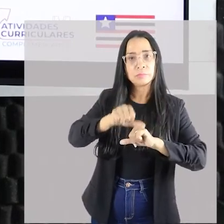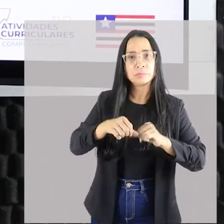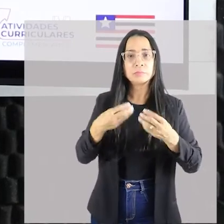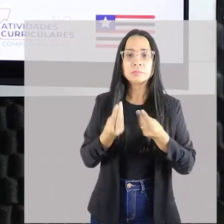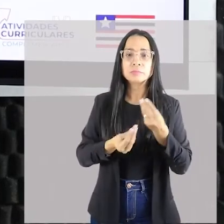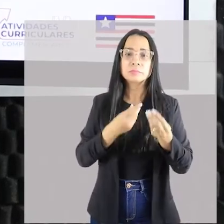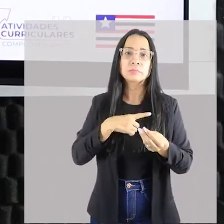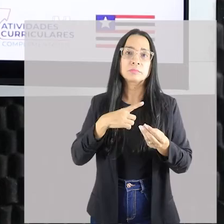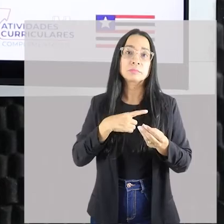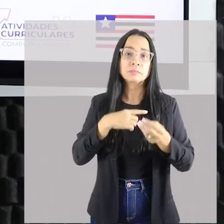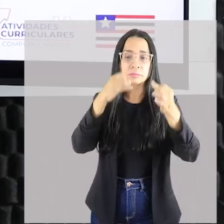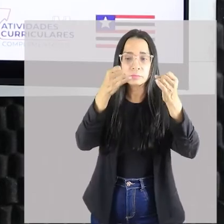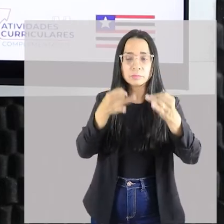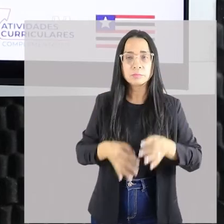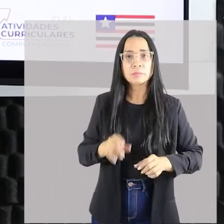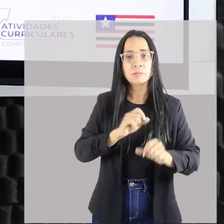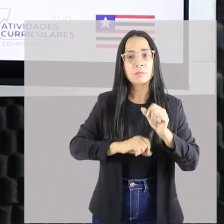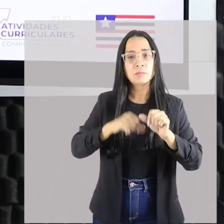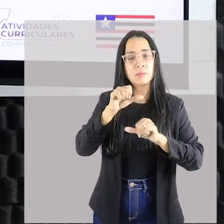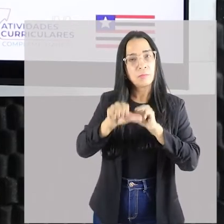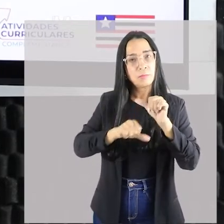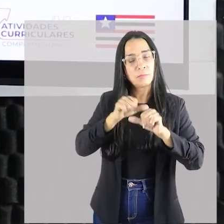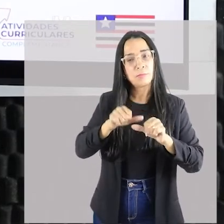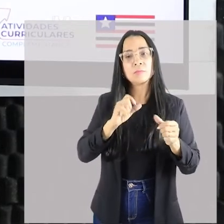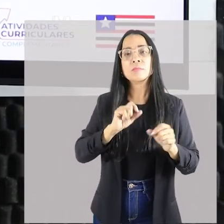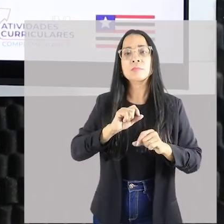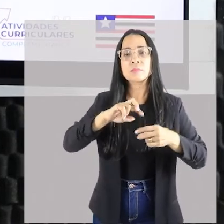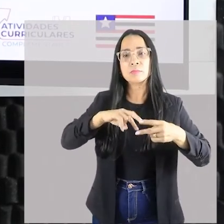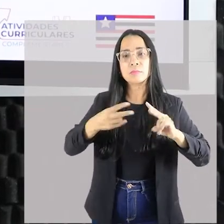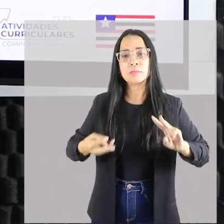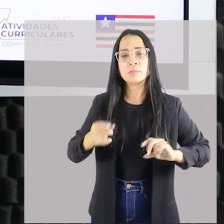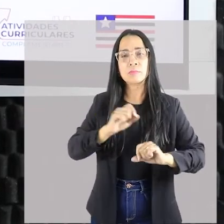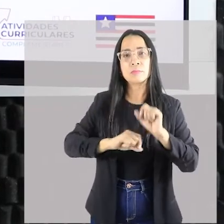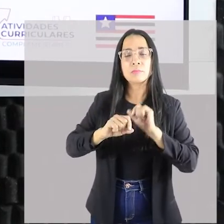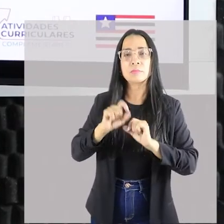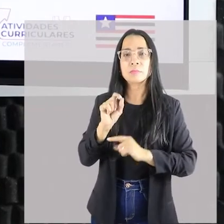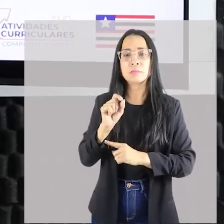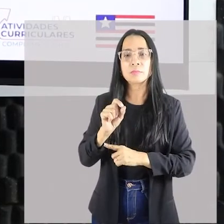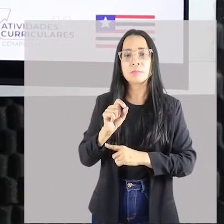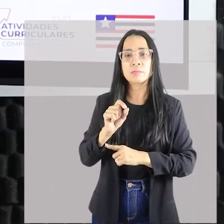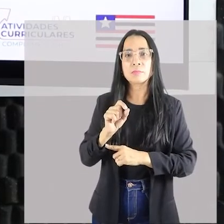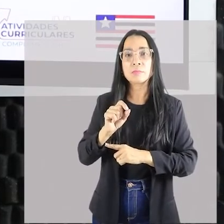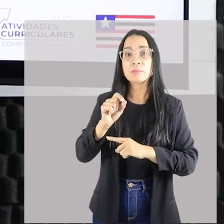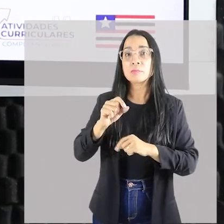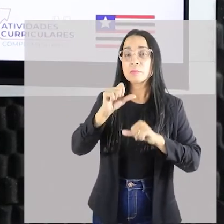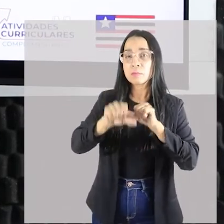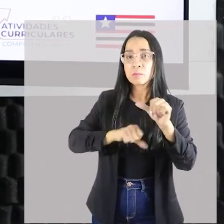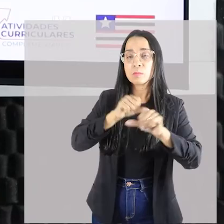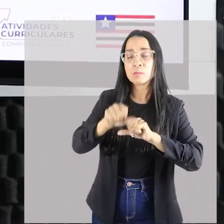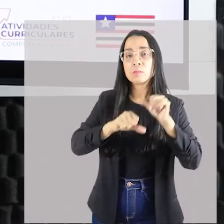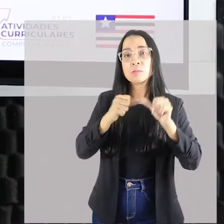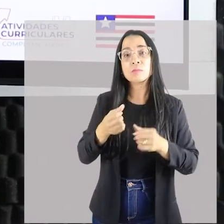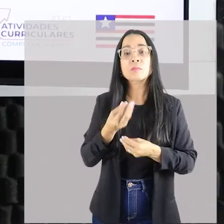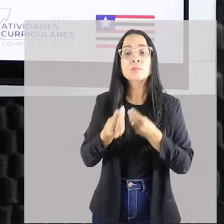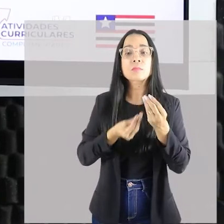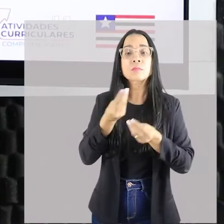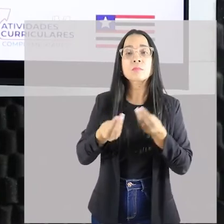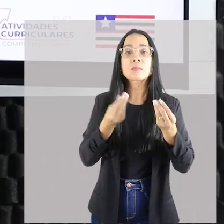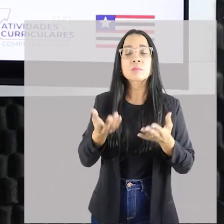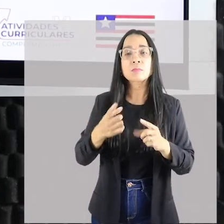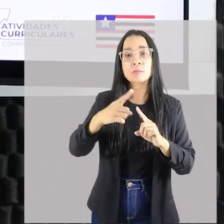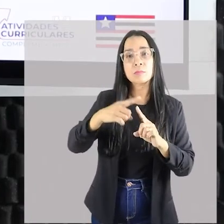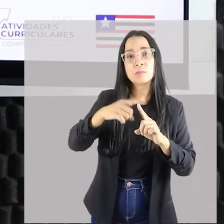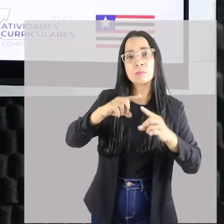tem pontuado. As mutações gênicas, elas são então aquelas mutações que elas vão alterar partes do seu